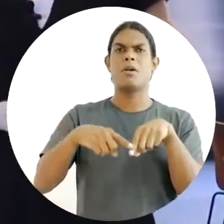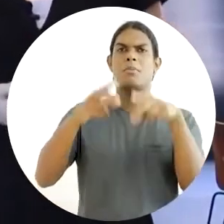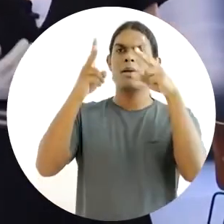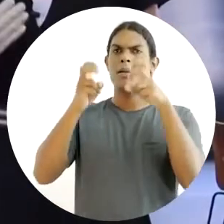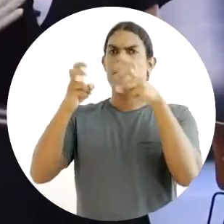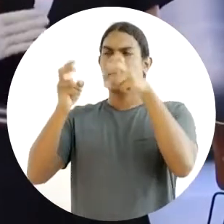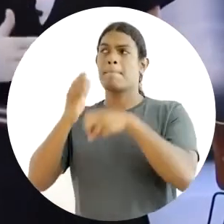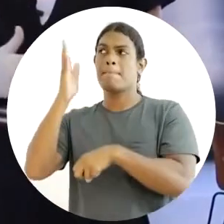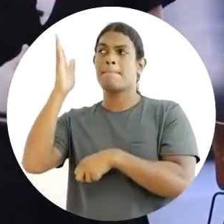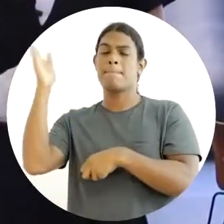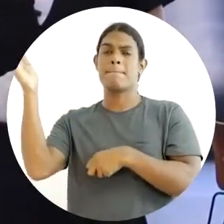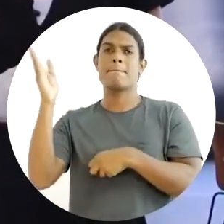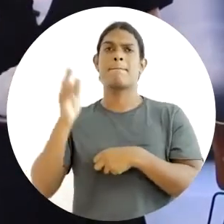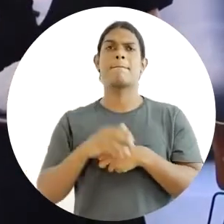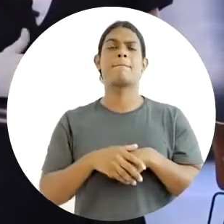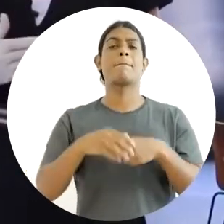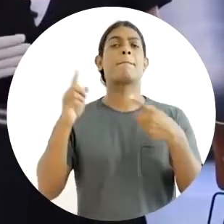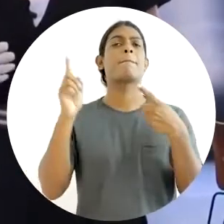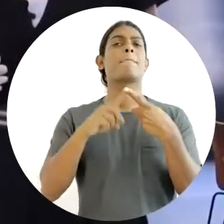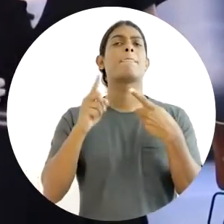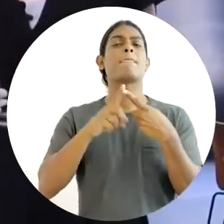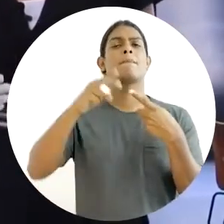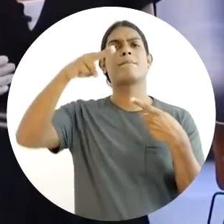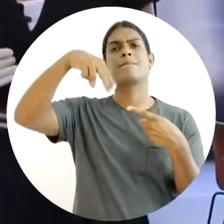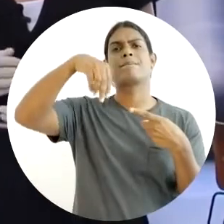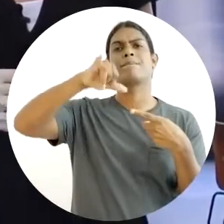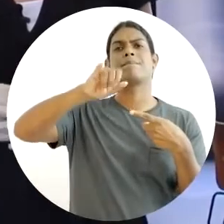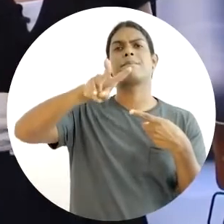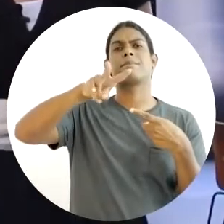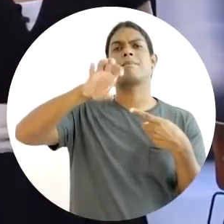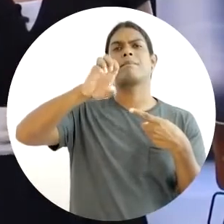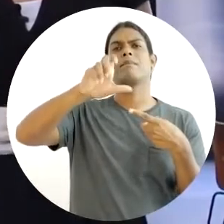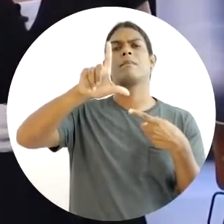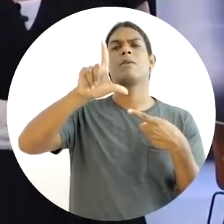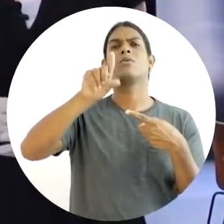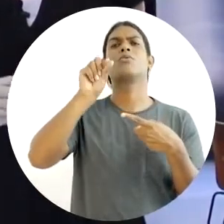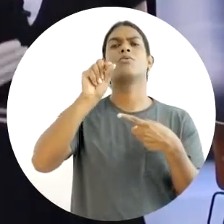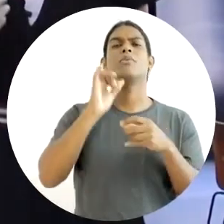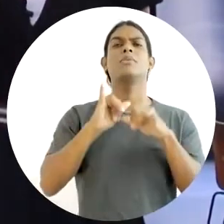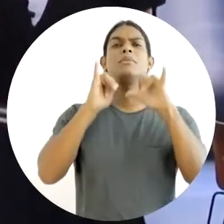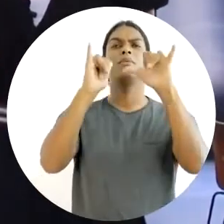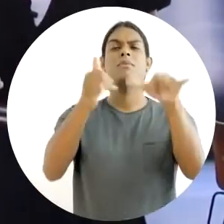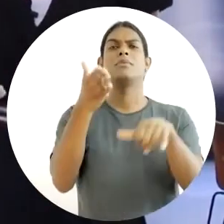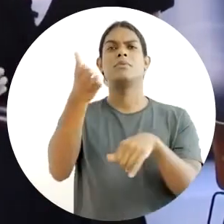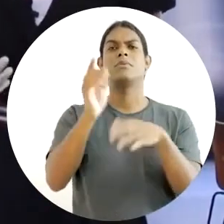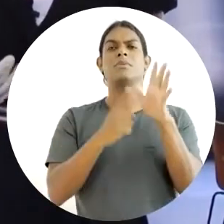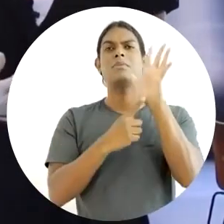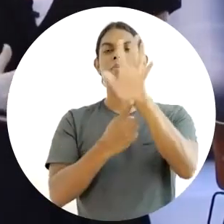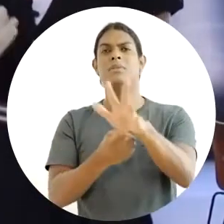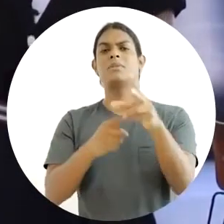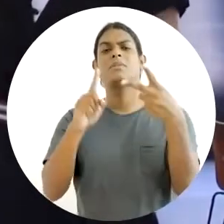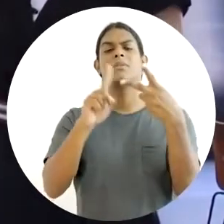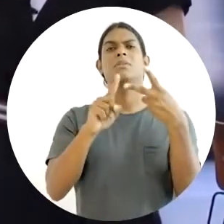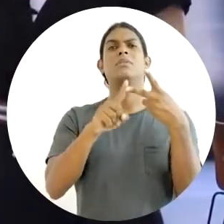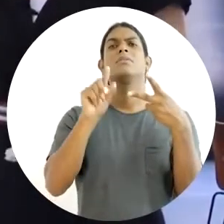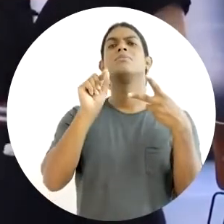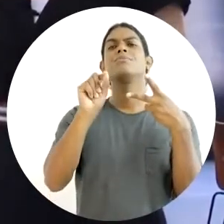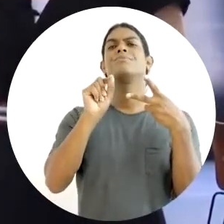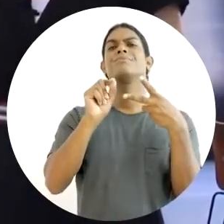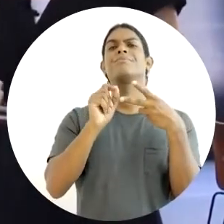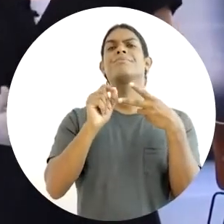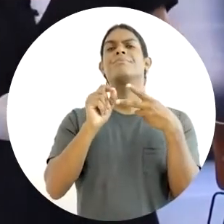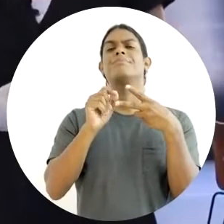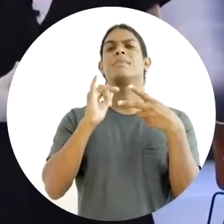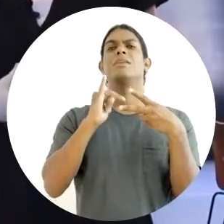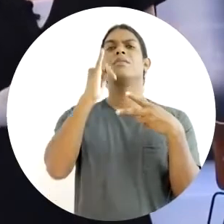verifiquem, no primeiro nível, quais as informações que vocês descreveriam. E no segundo nível, quais as